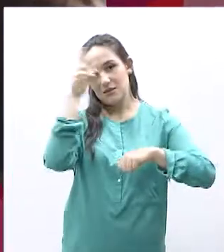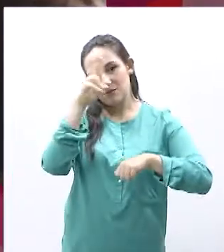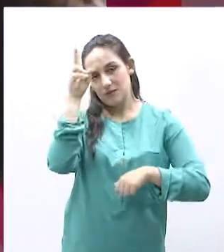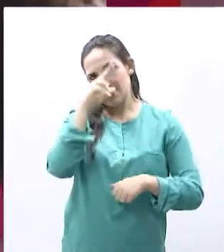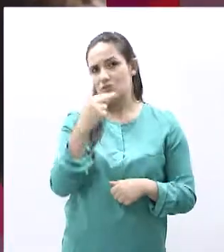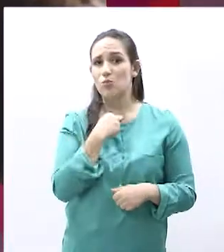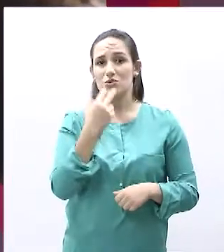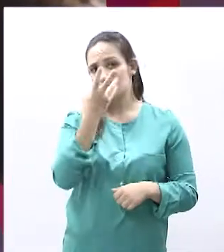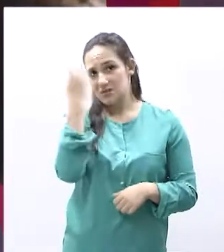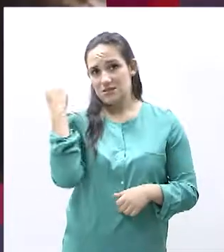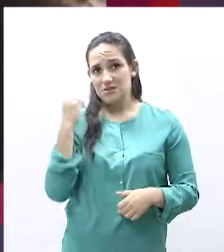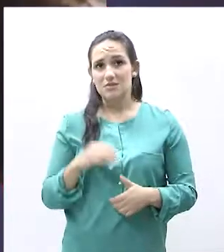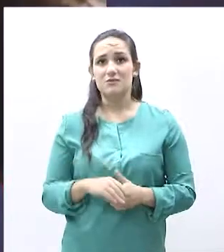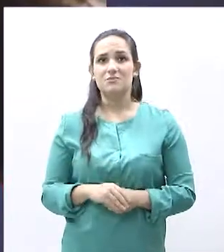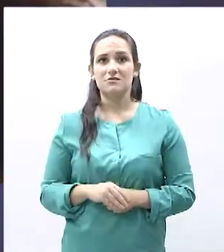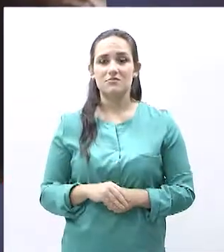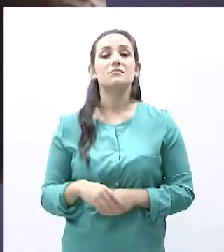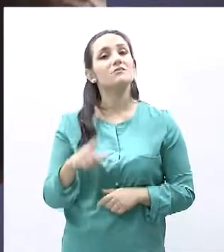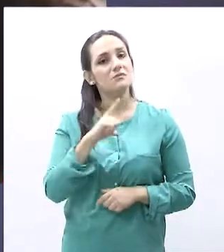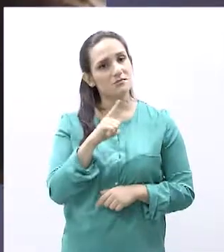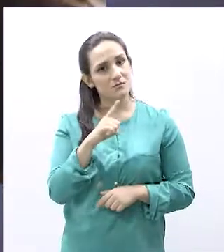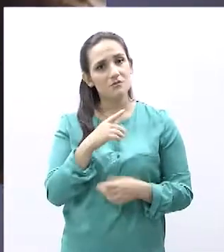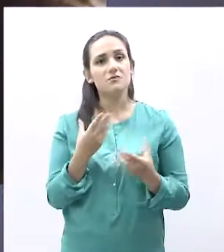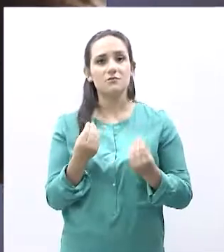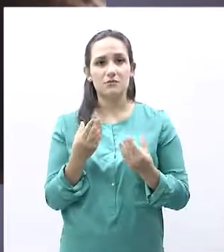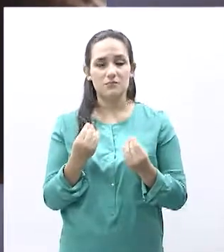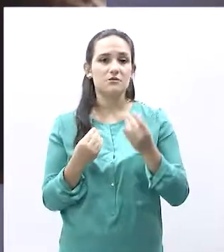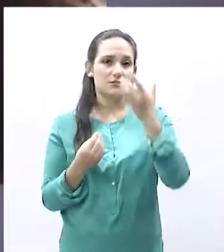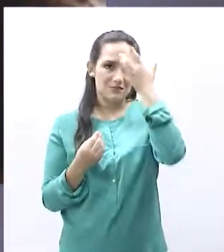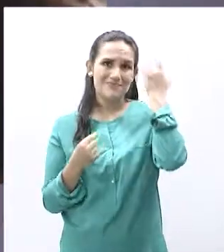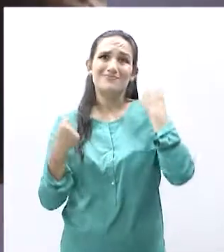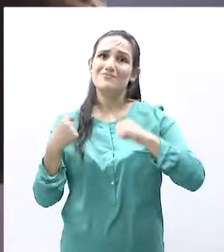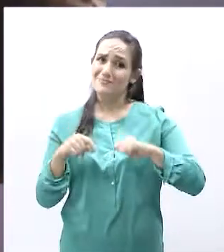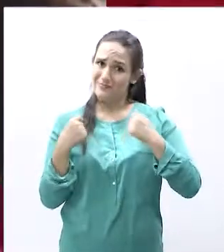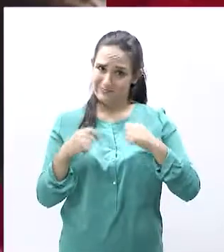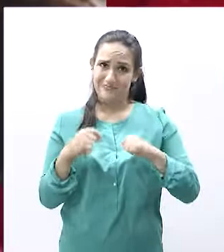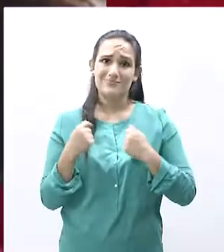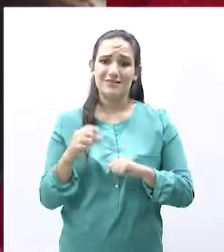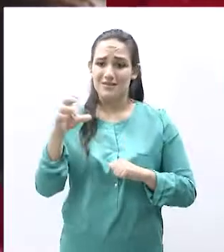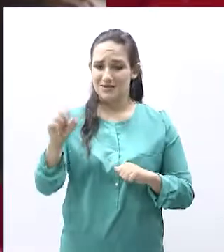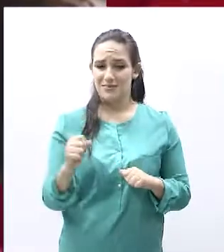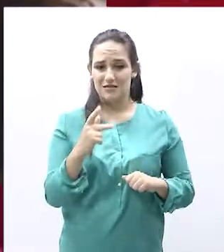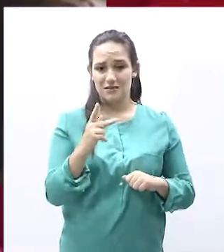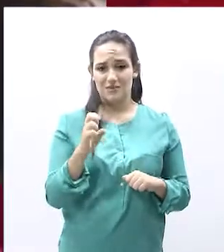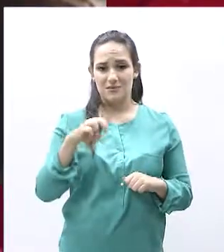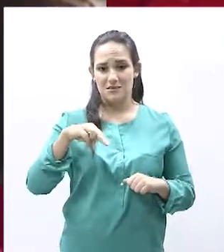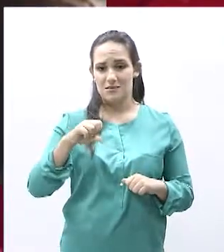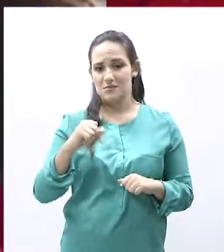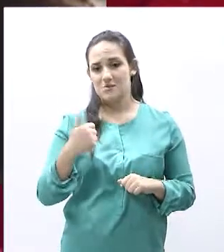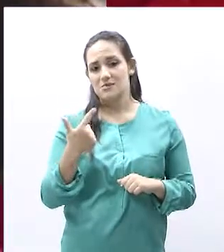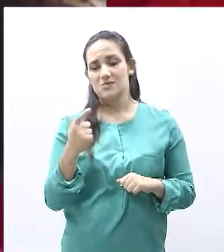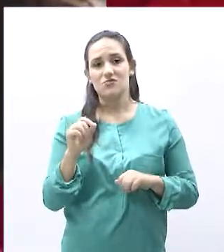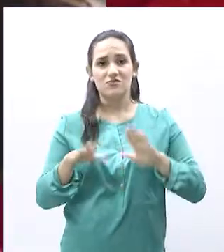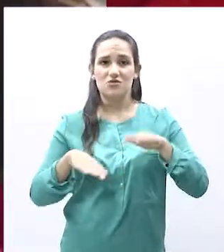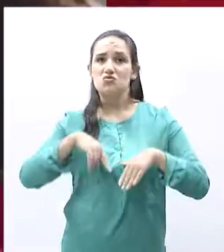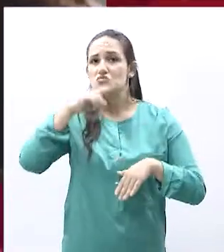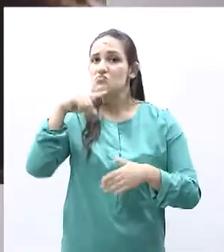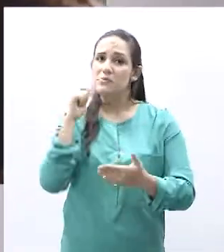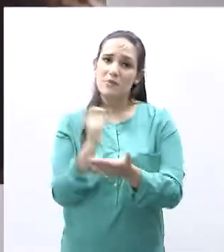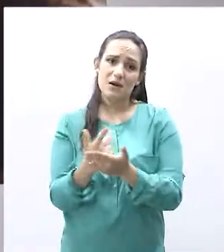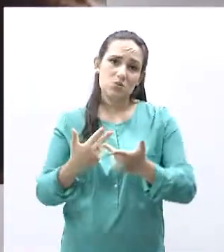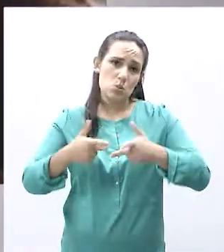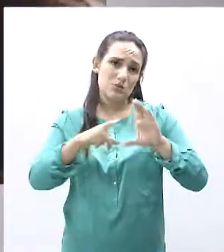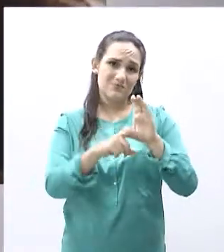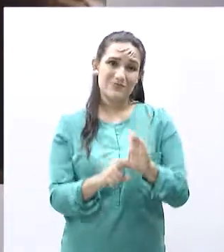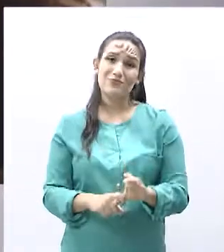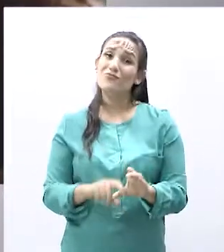não dá para não comentar, que muitas pessoas dependem desse dinheiro, para arcar com os compromissos do